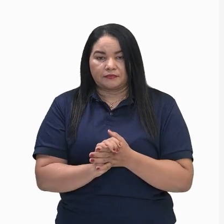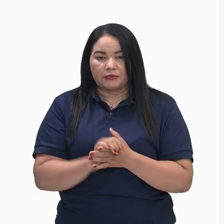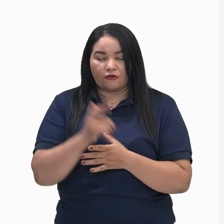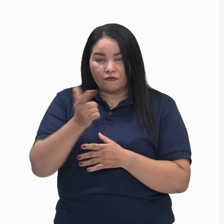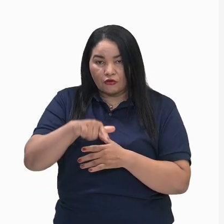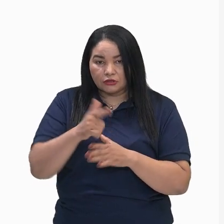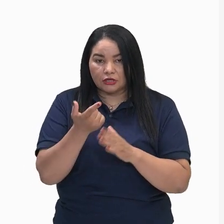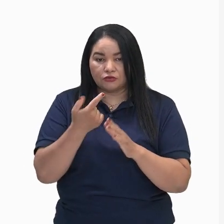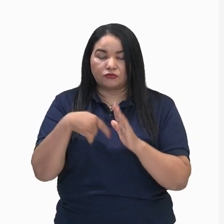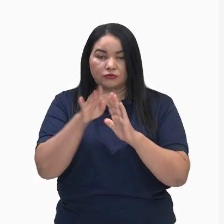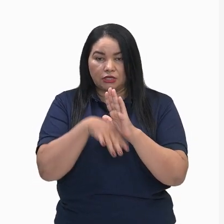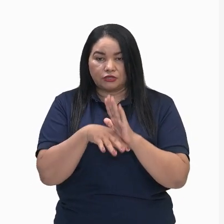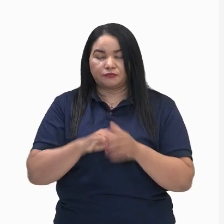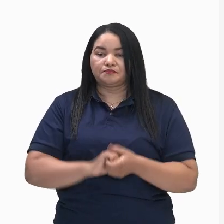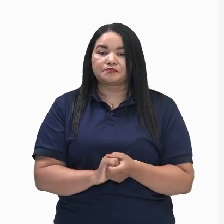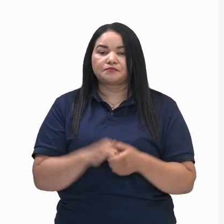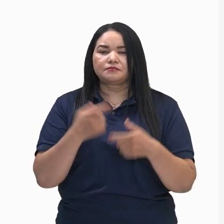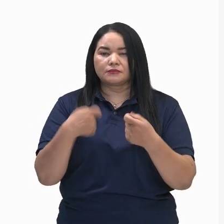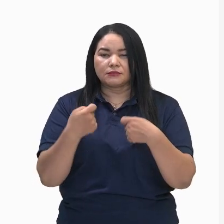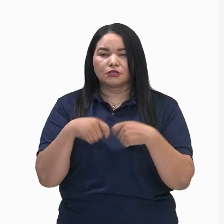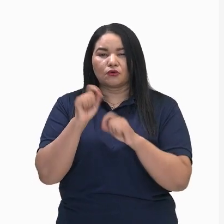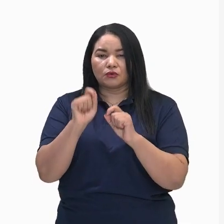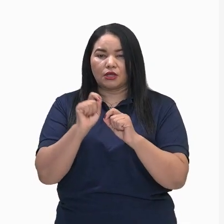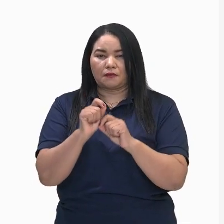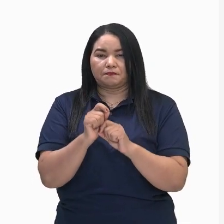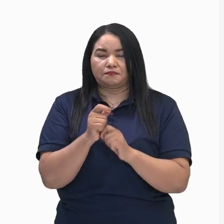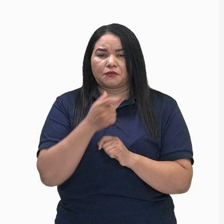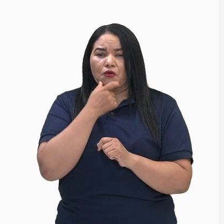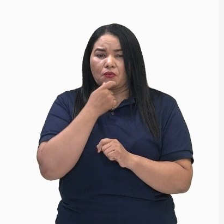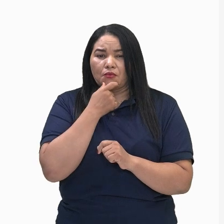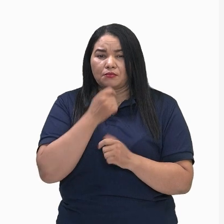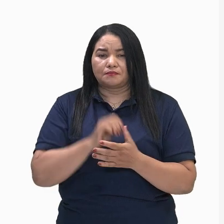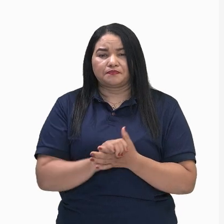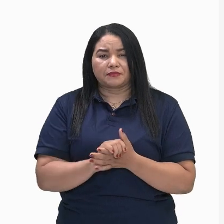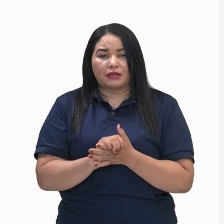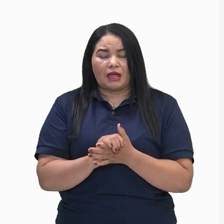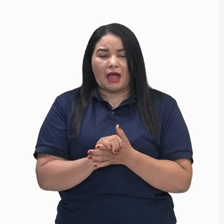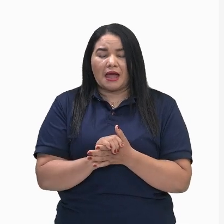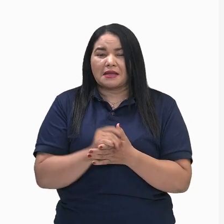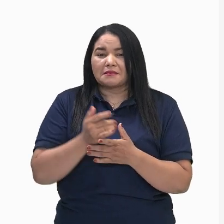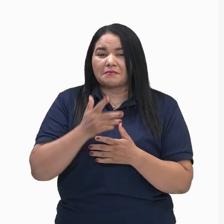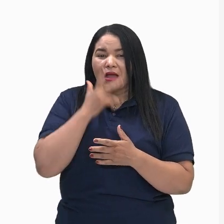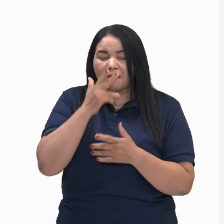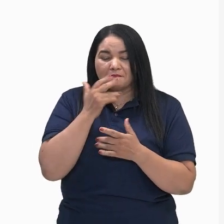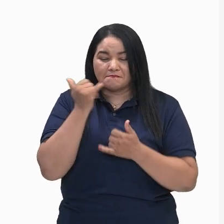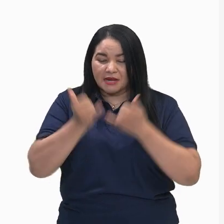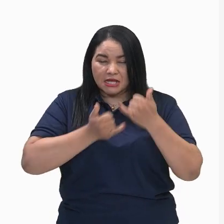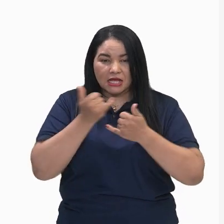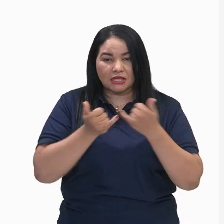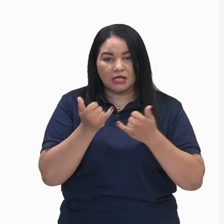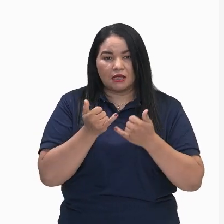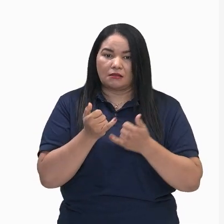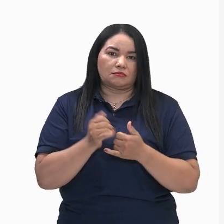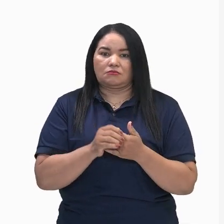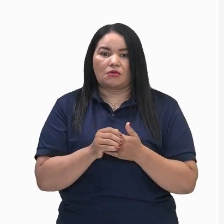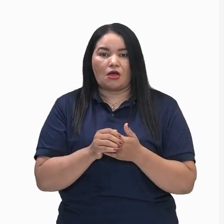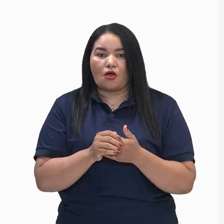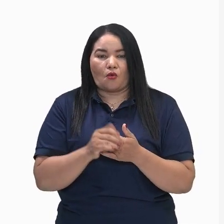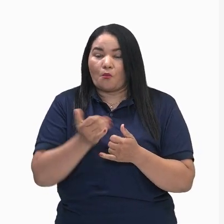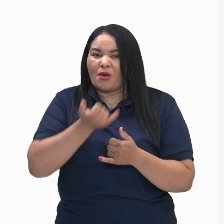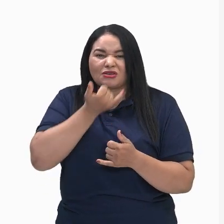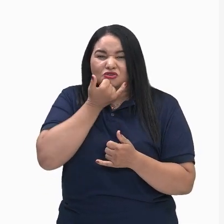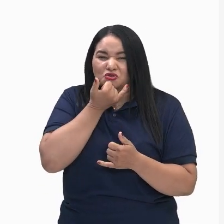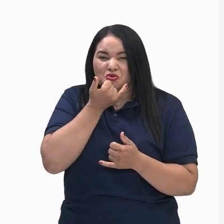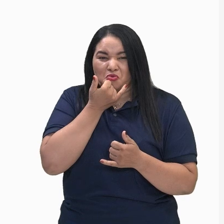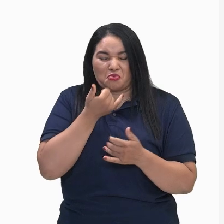desconstruir esse machismo disfarçado de brincadeira. Não aceitaremos desculpas esfarrapadas como: